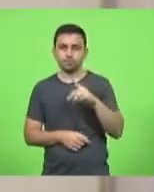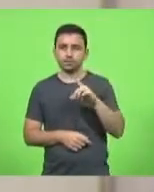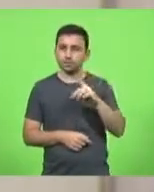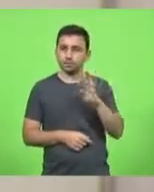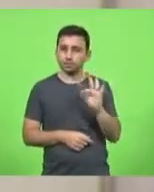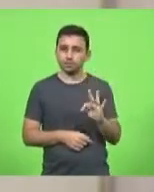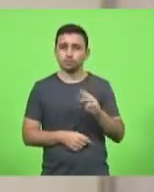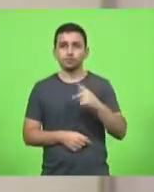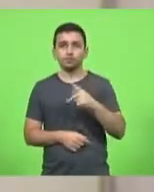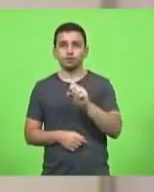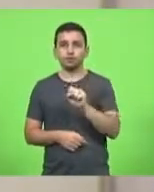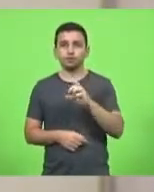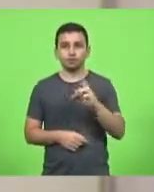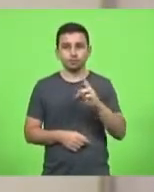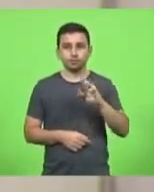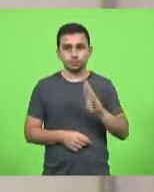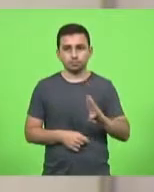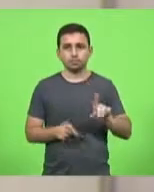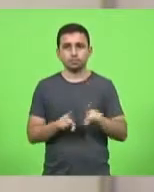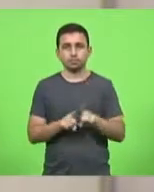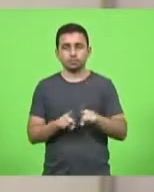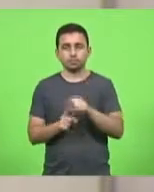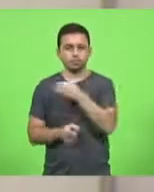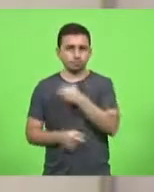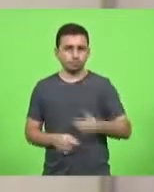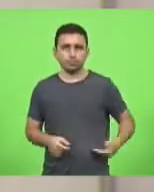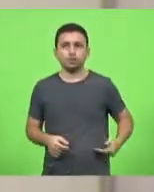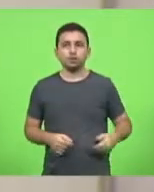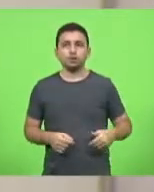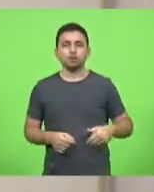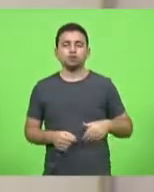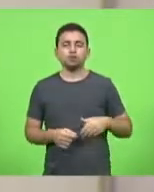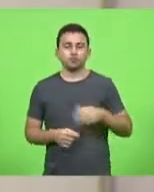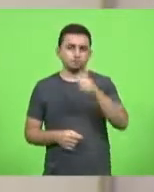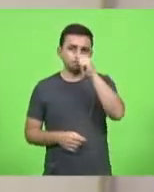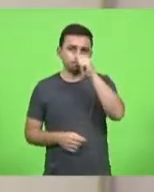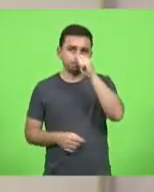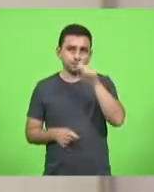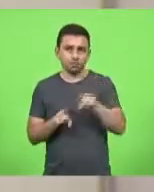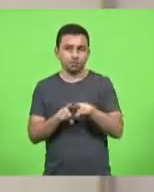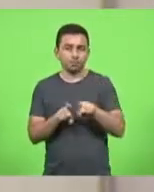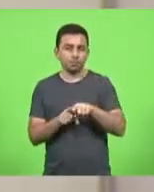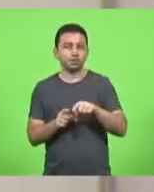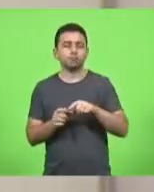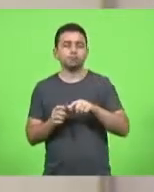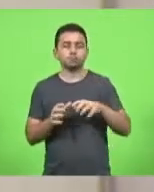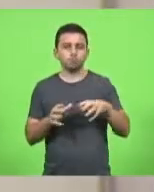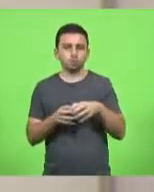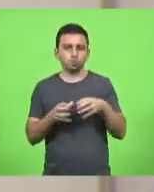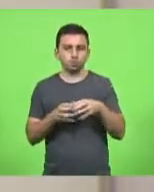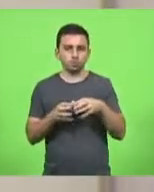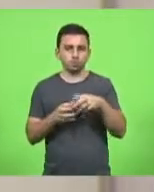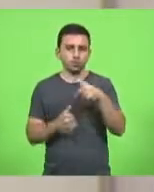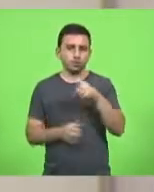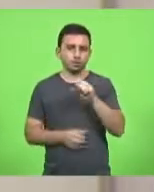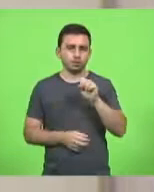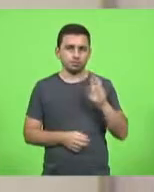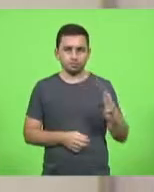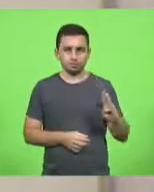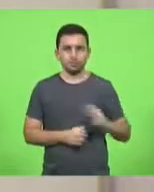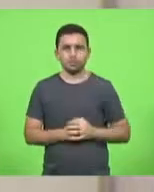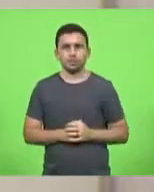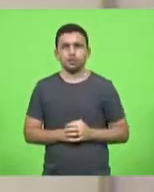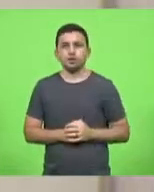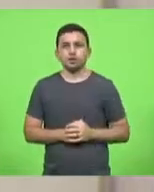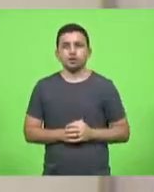PDT-PSDB e Republicanos, e João Amin, Bloco PP-PSB. Ordem do dia. Foram aprovados